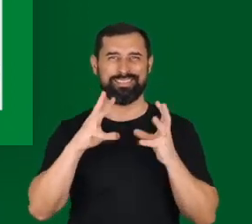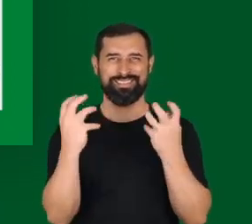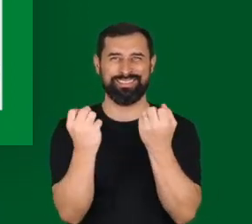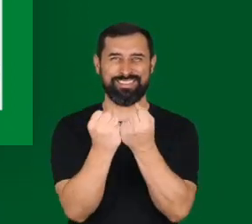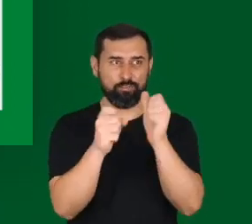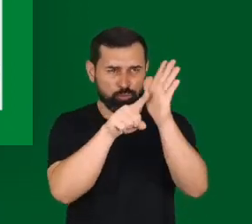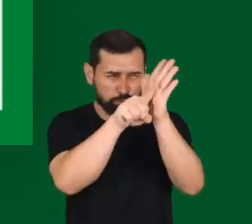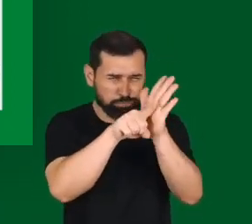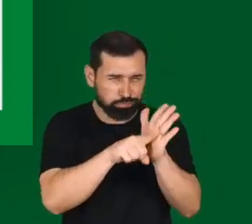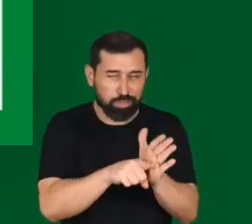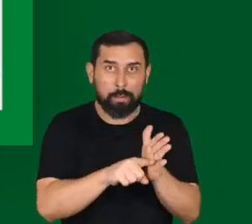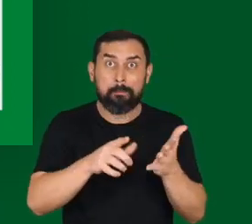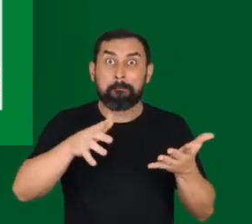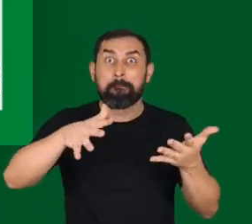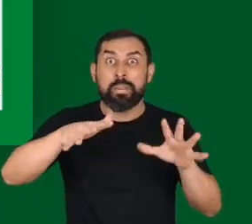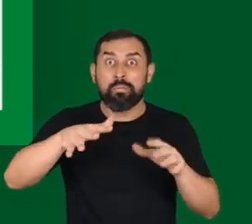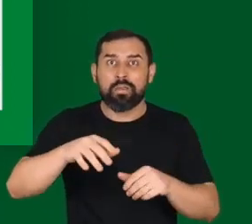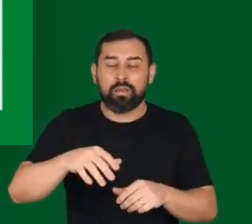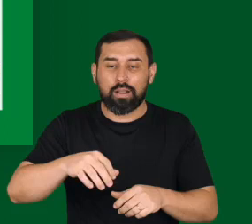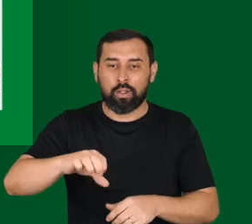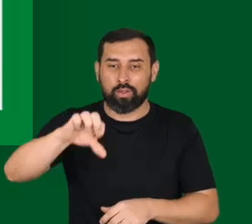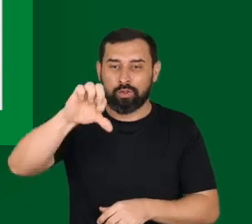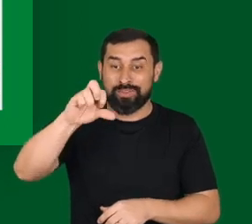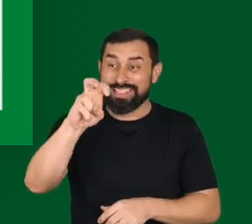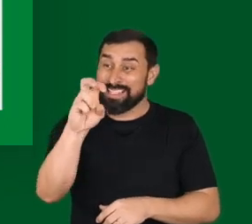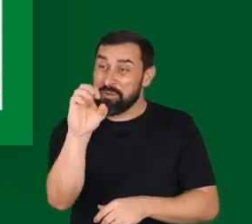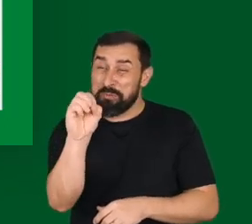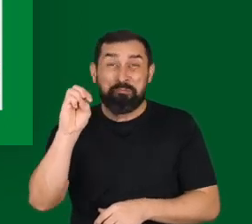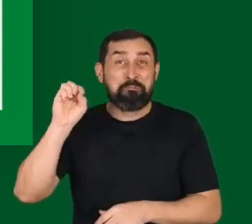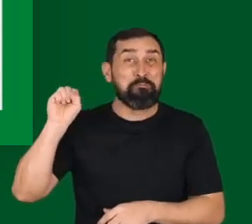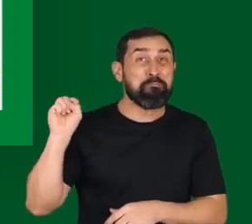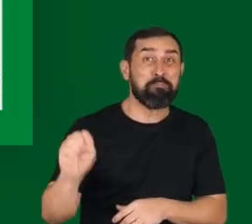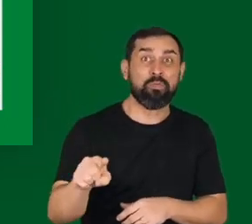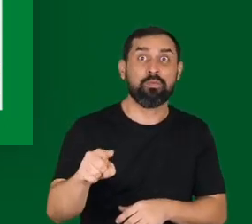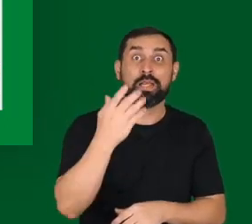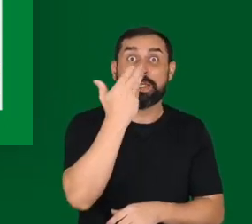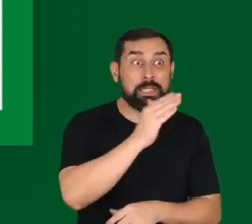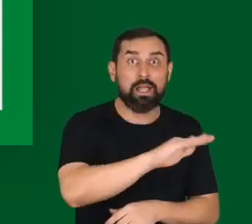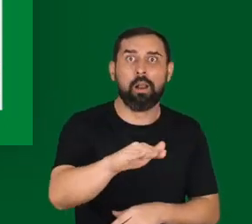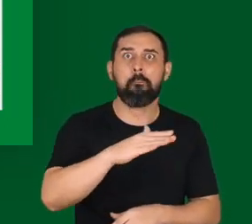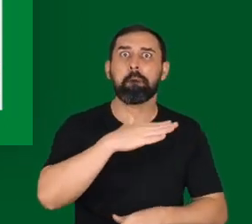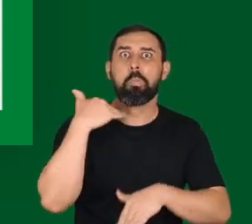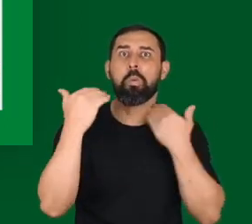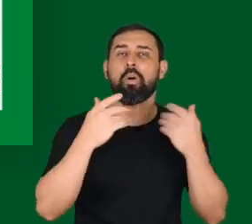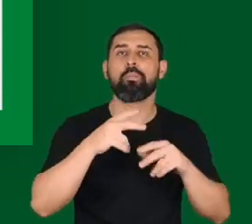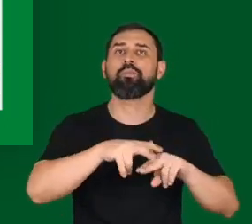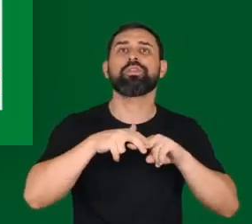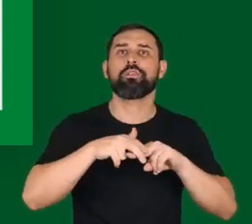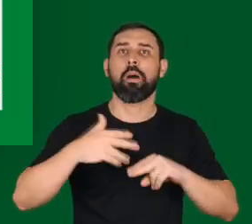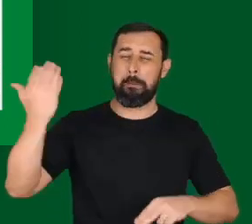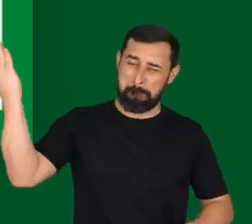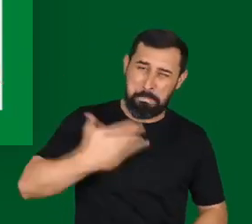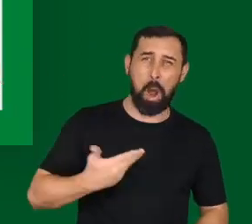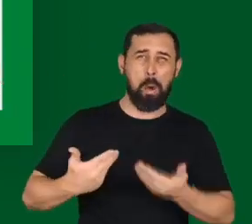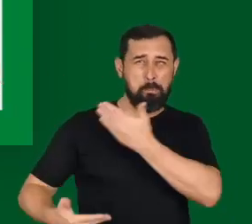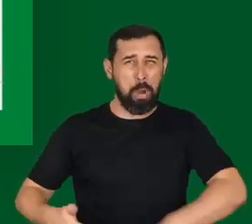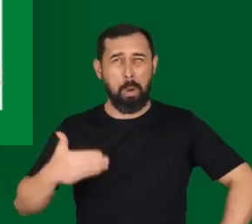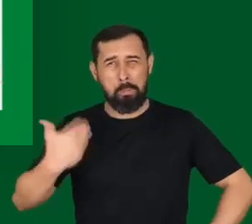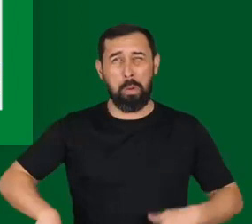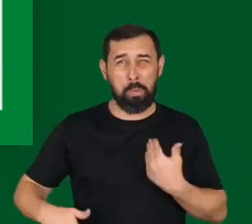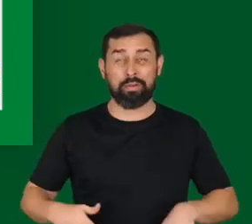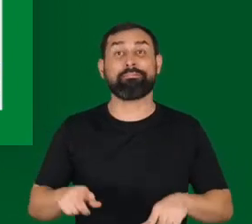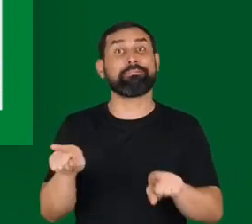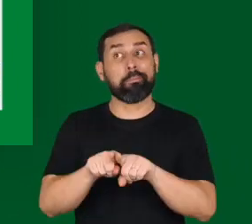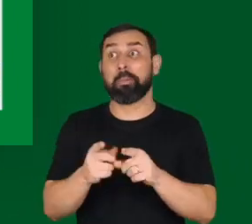cerca de 950 mil crianças morrem por trauma e dezenas de milhões são hospitalizadas com lesões